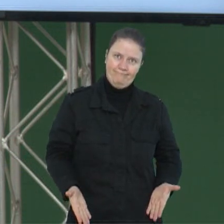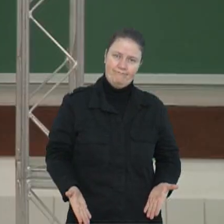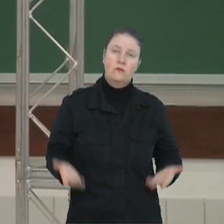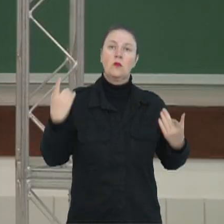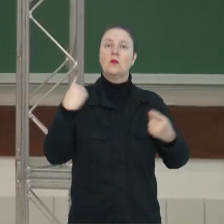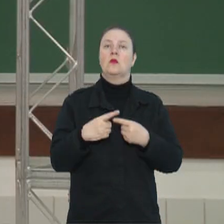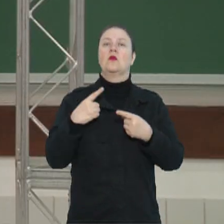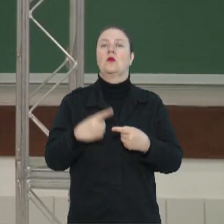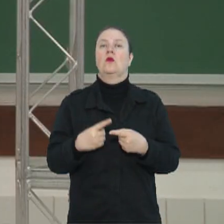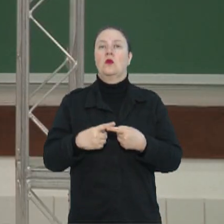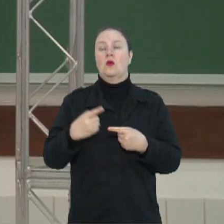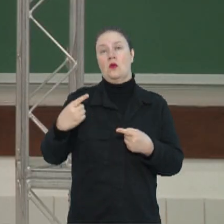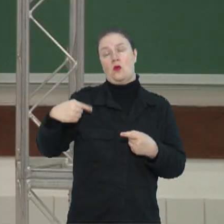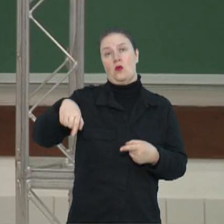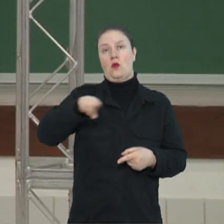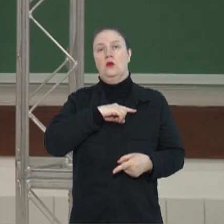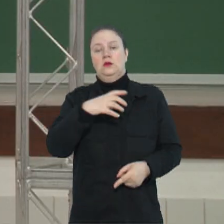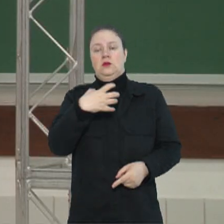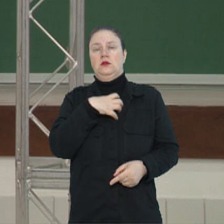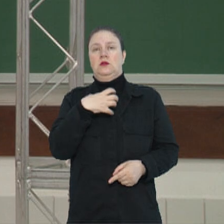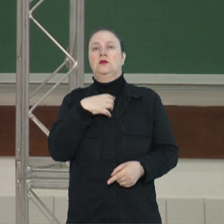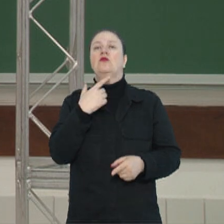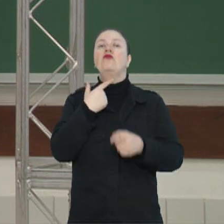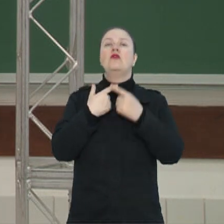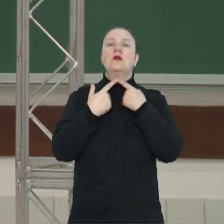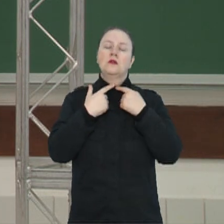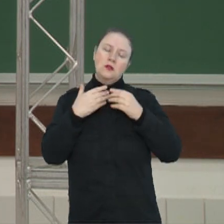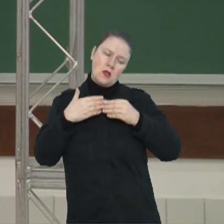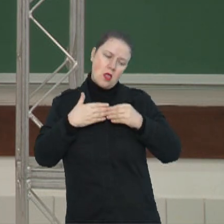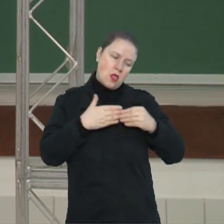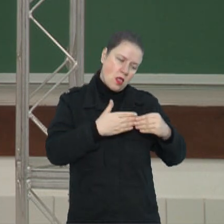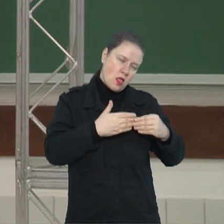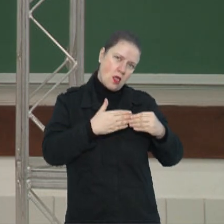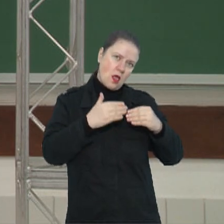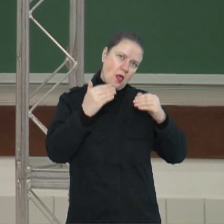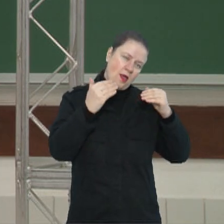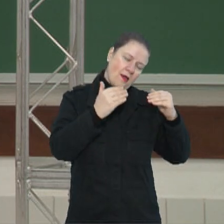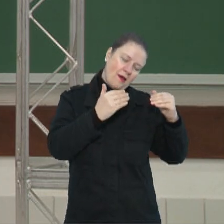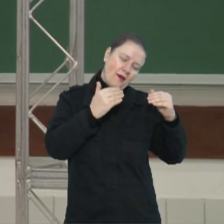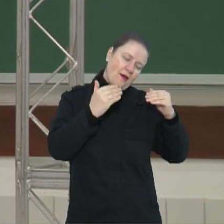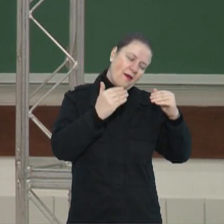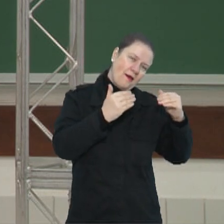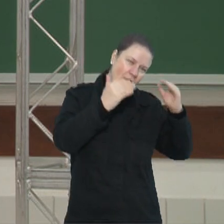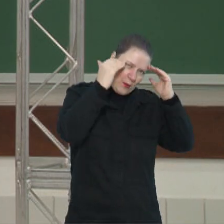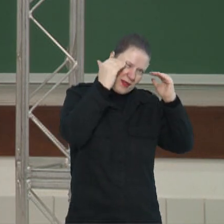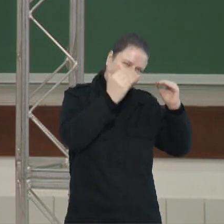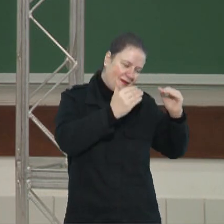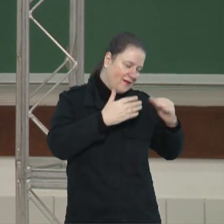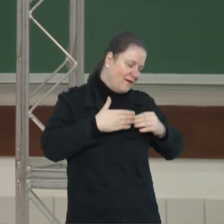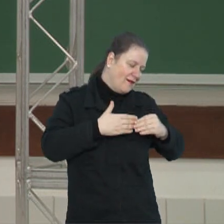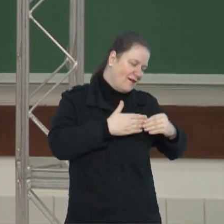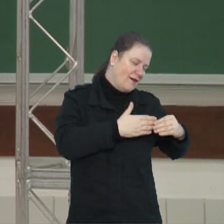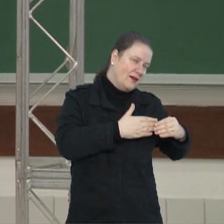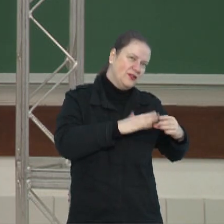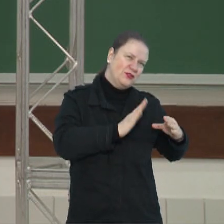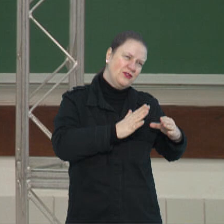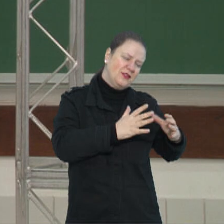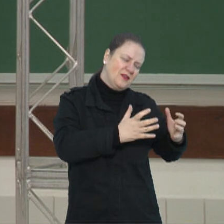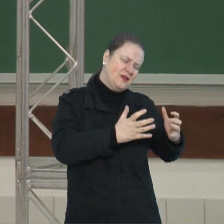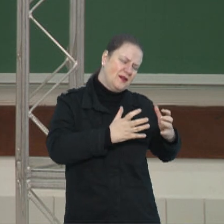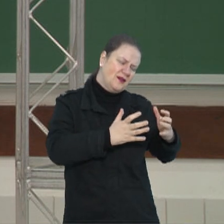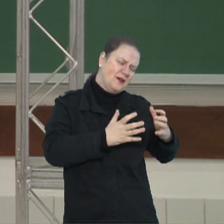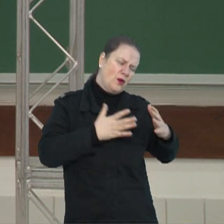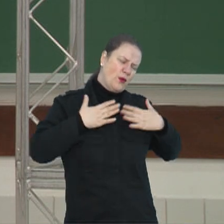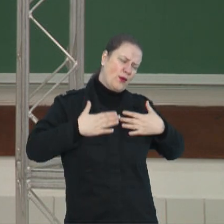quê? Porque quando você sente uma vontade e você segue ela, você está apenas, né, seguindo o que alguém já te impulsionou, que o corpo